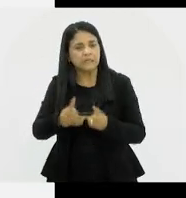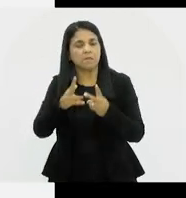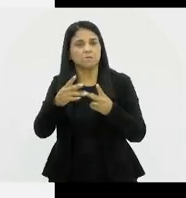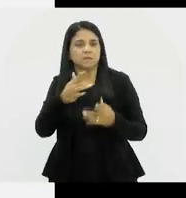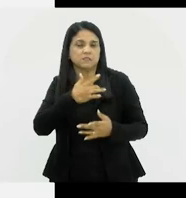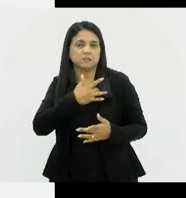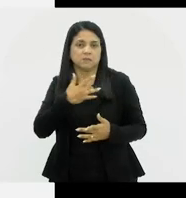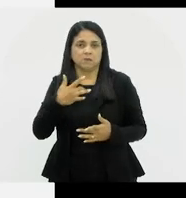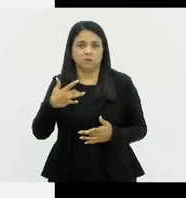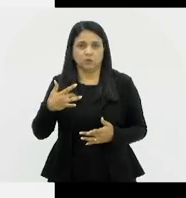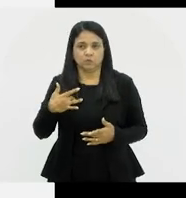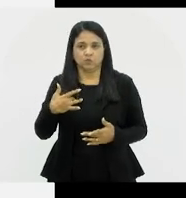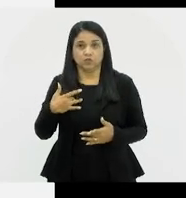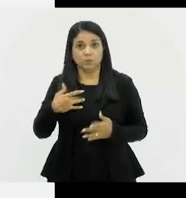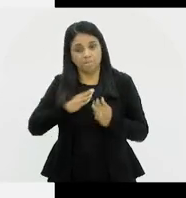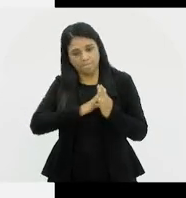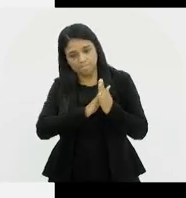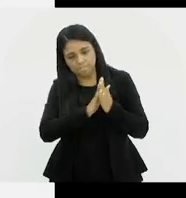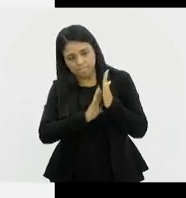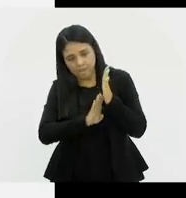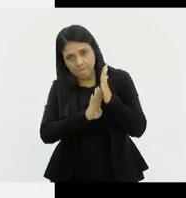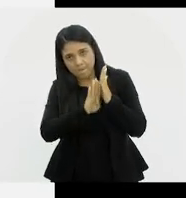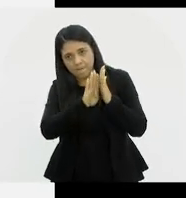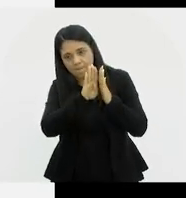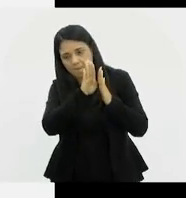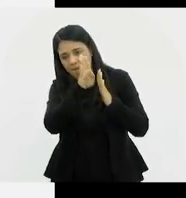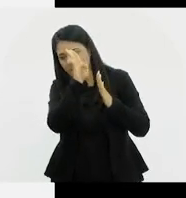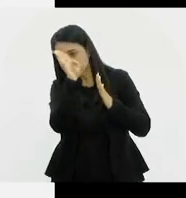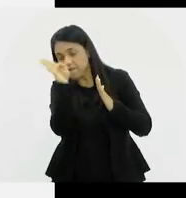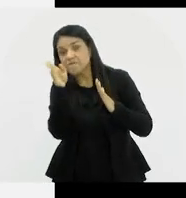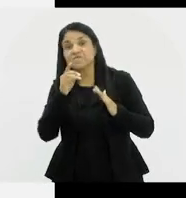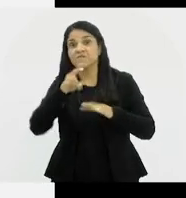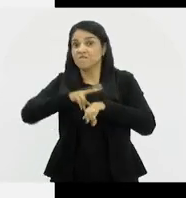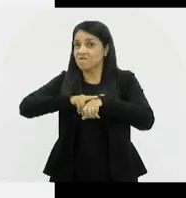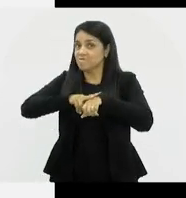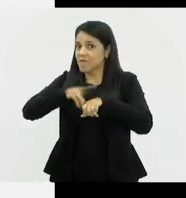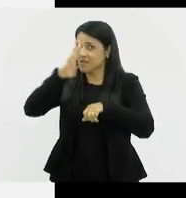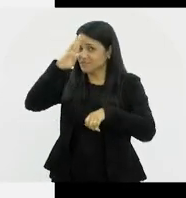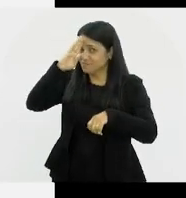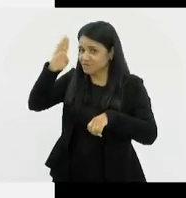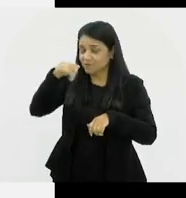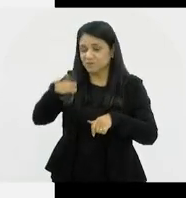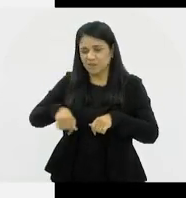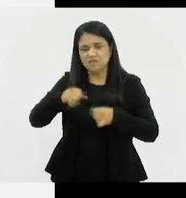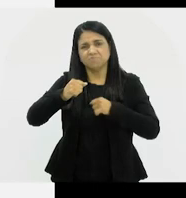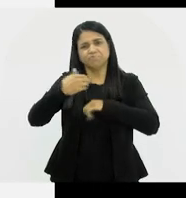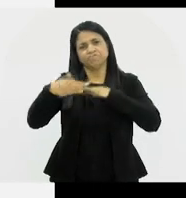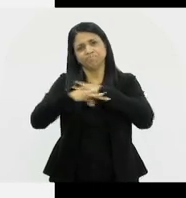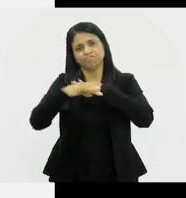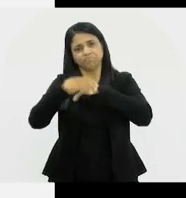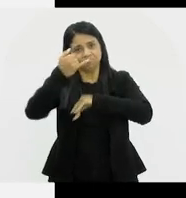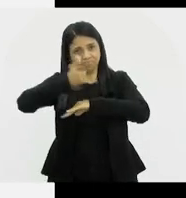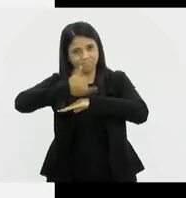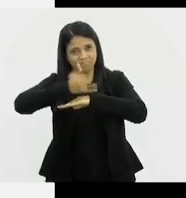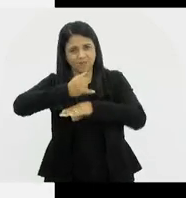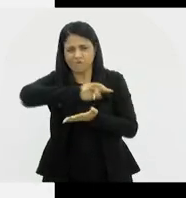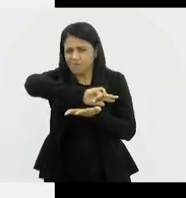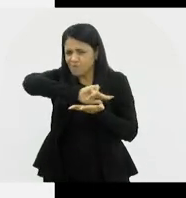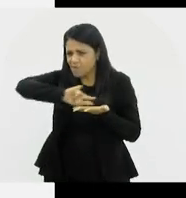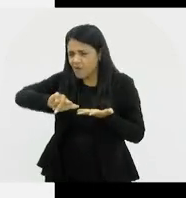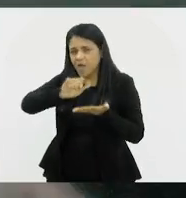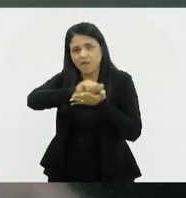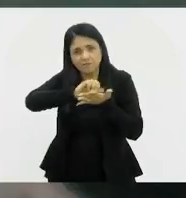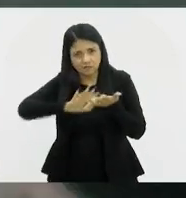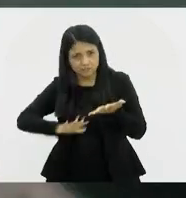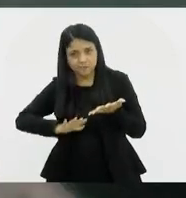saúde para a linha verde. E aqui em Volta Redonda temos inúmeras atividades que